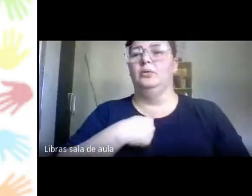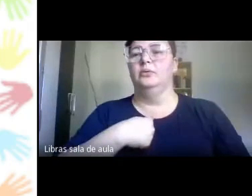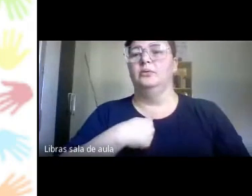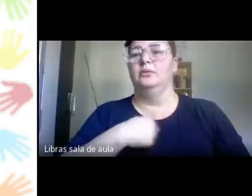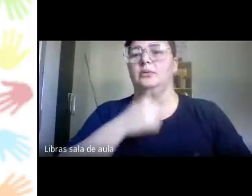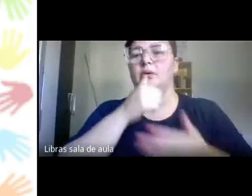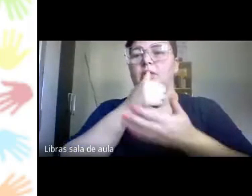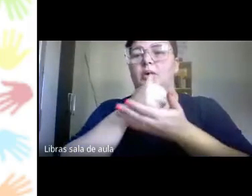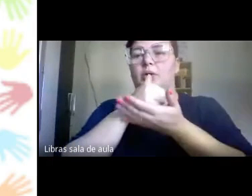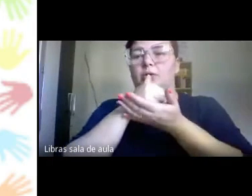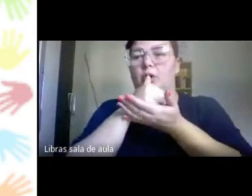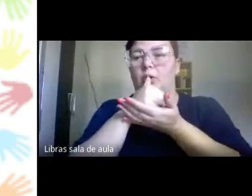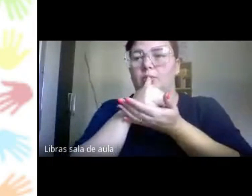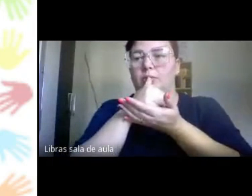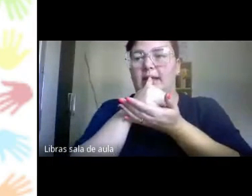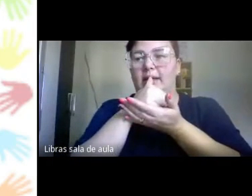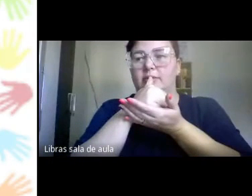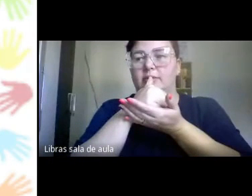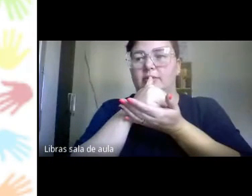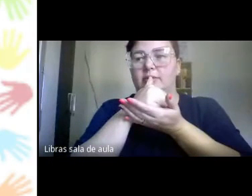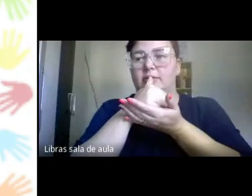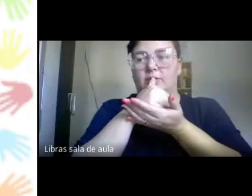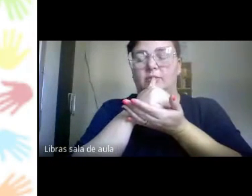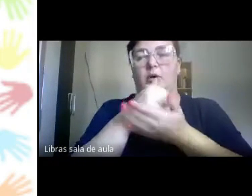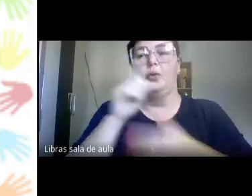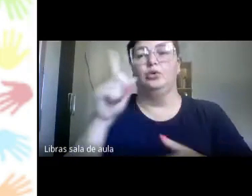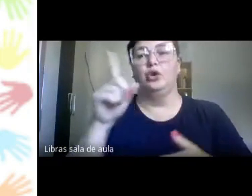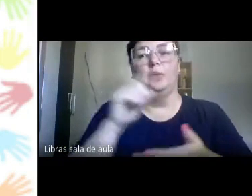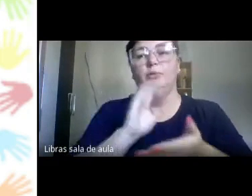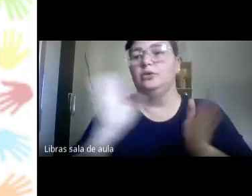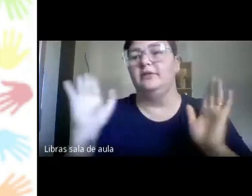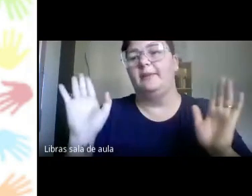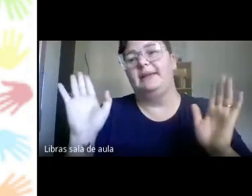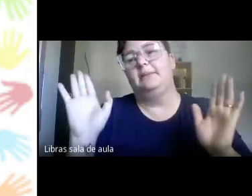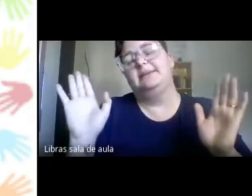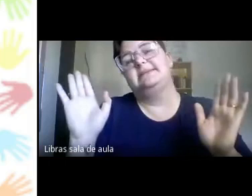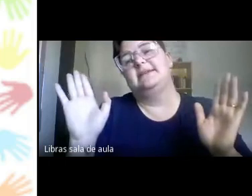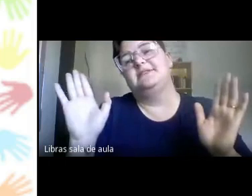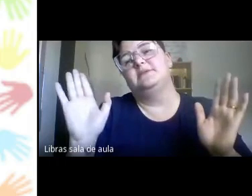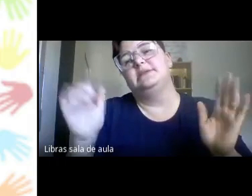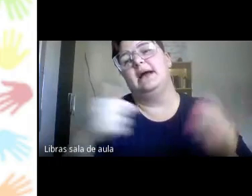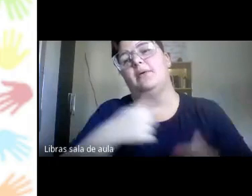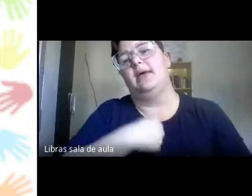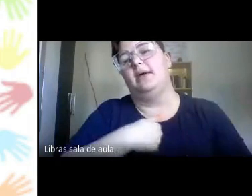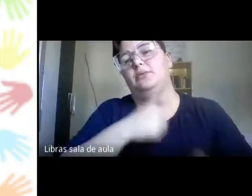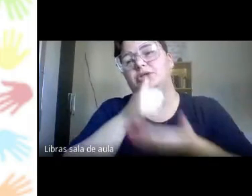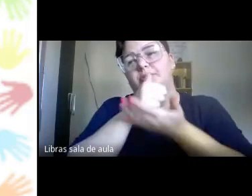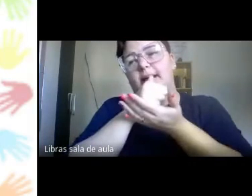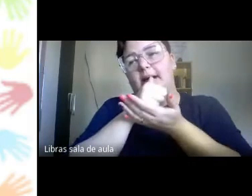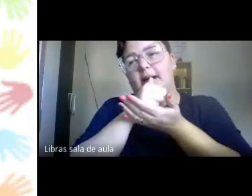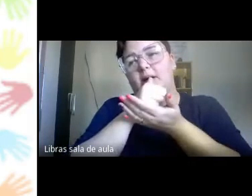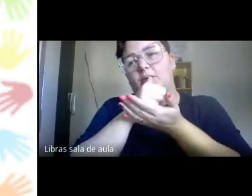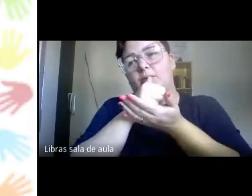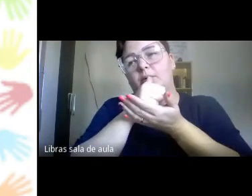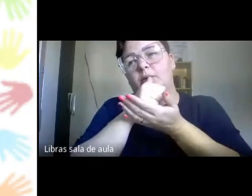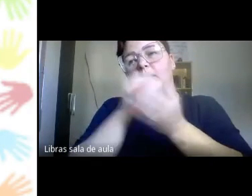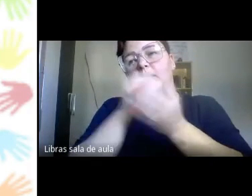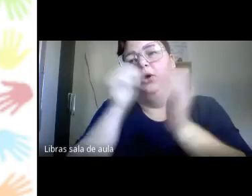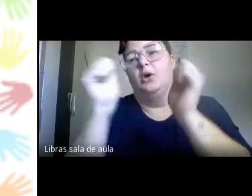Eu tomo, né, o chimarrão, ó, o tomo, tu não vai precisar fazer o sinal. Eu,